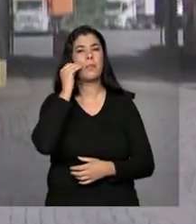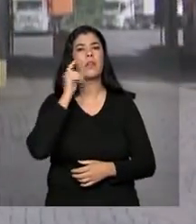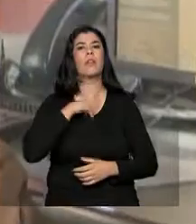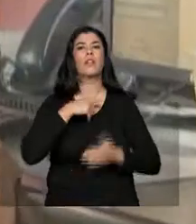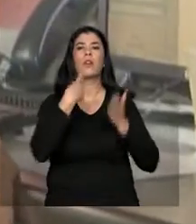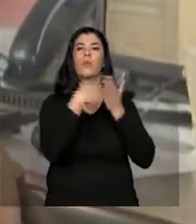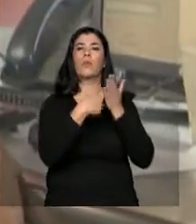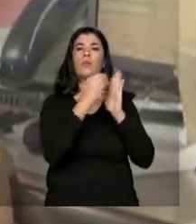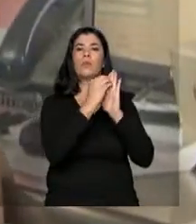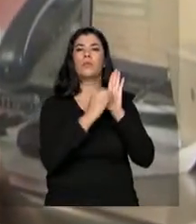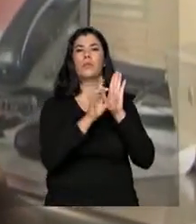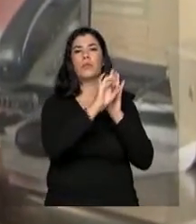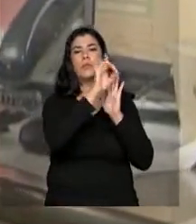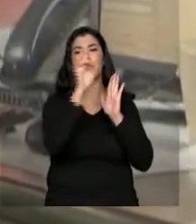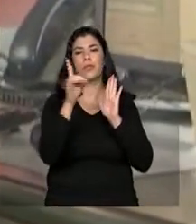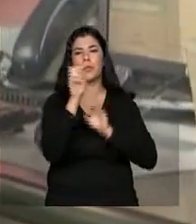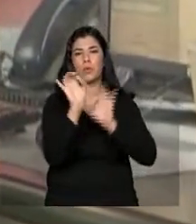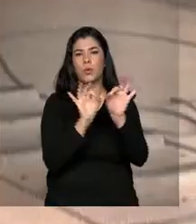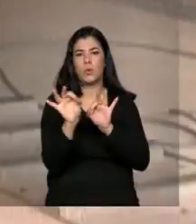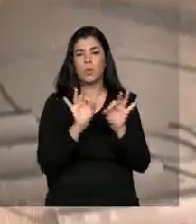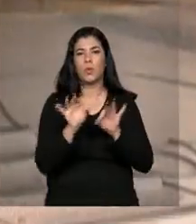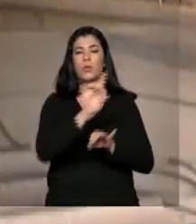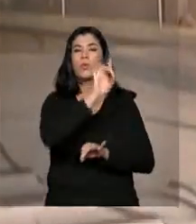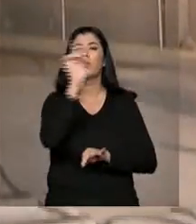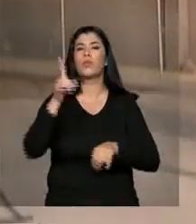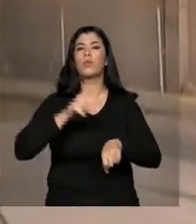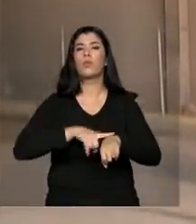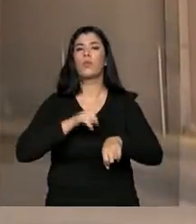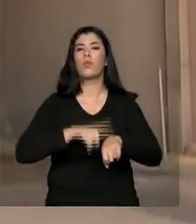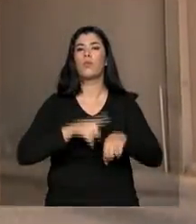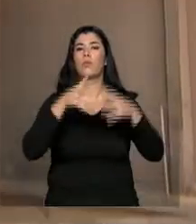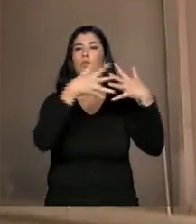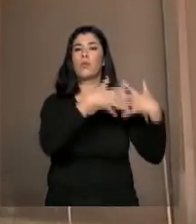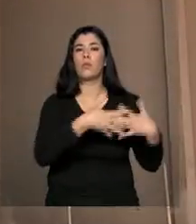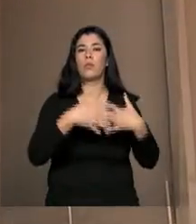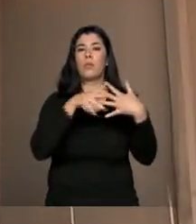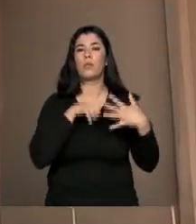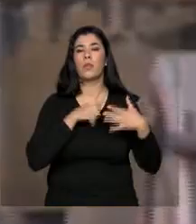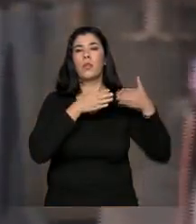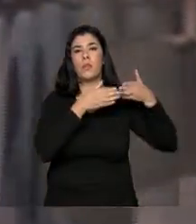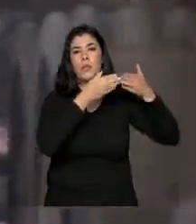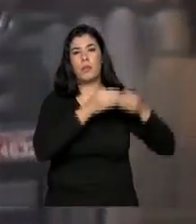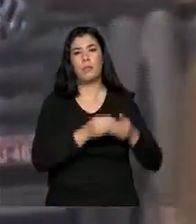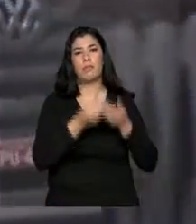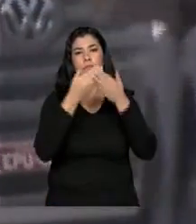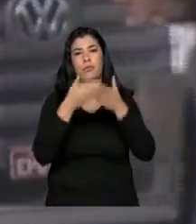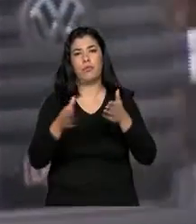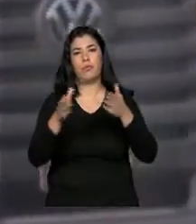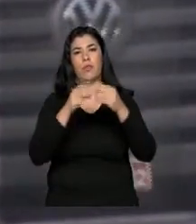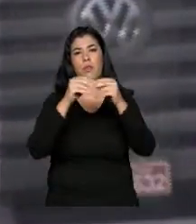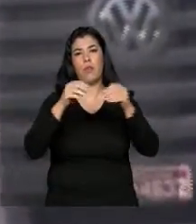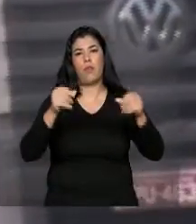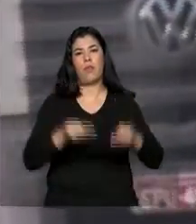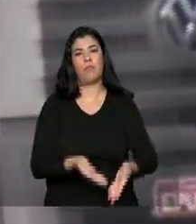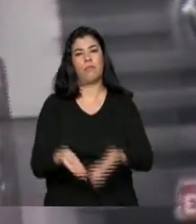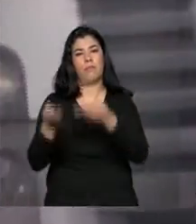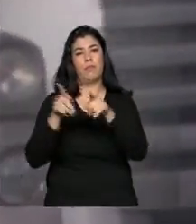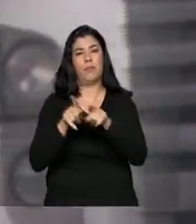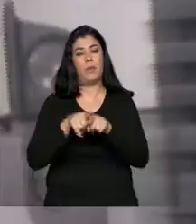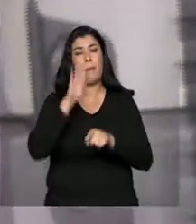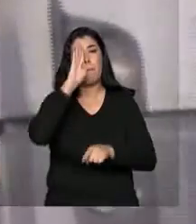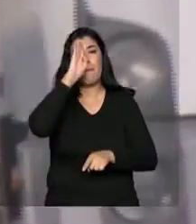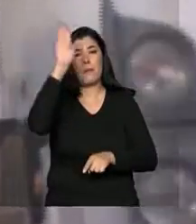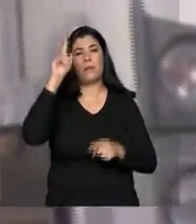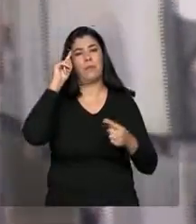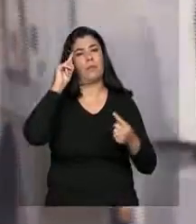agendamento prévio, sistema que organiza a data e o horário para descarregar a produção. O principal objetivo é